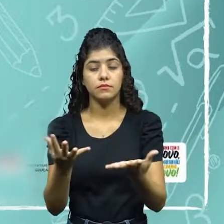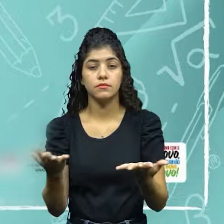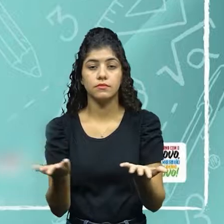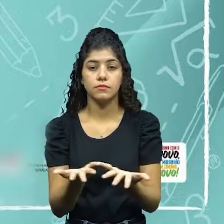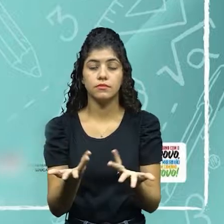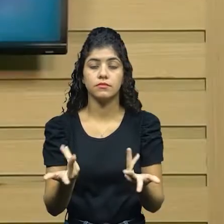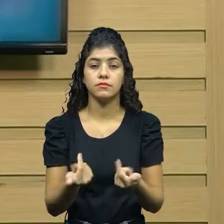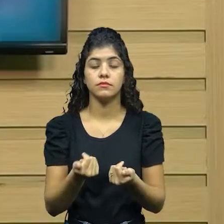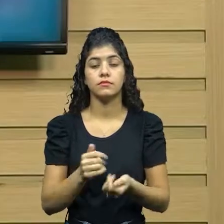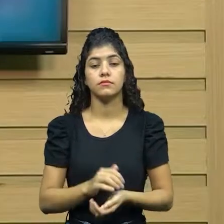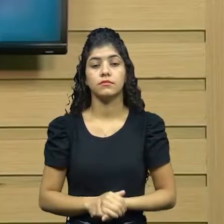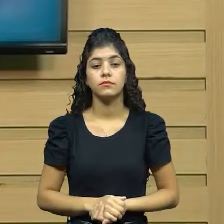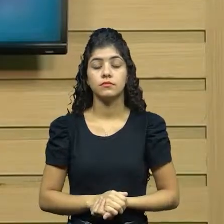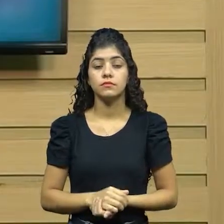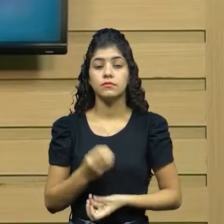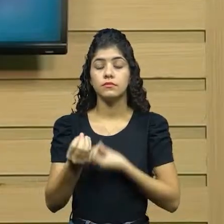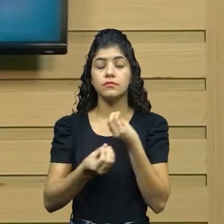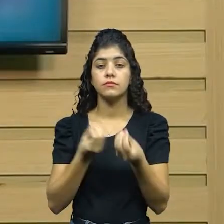assim?